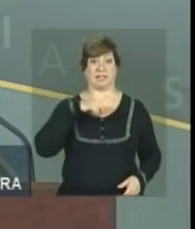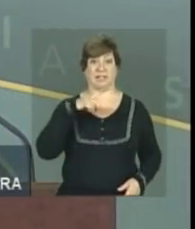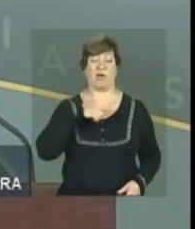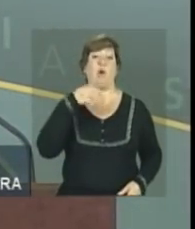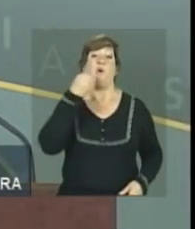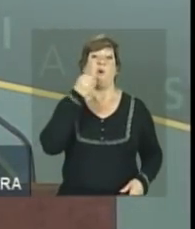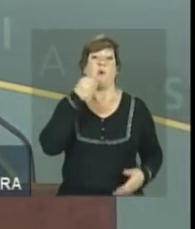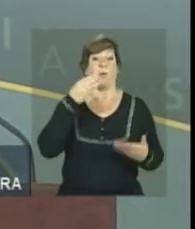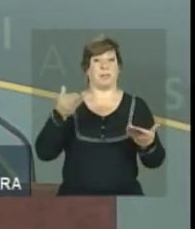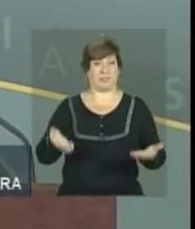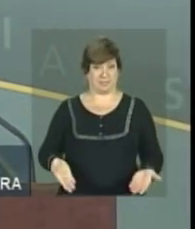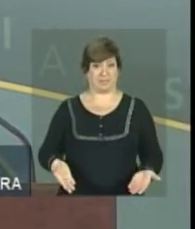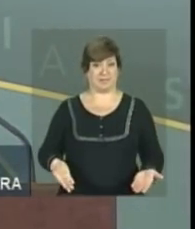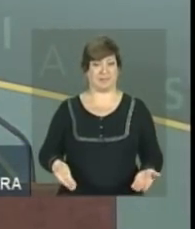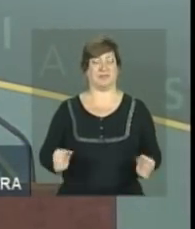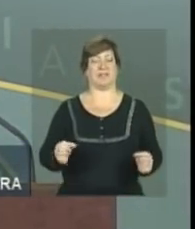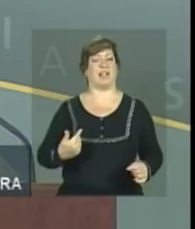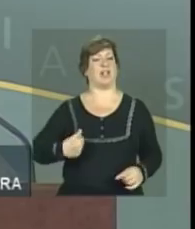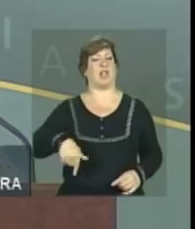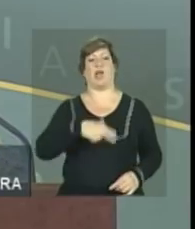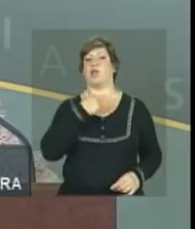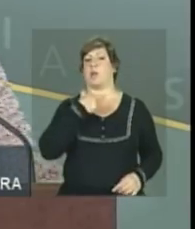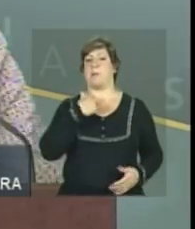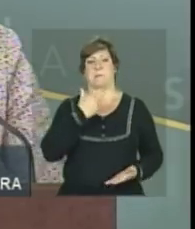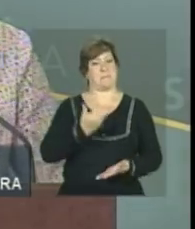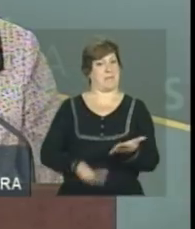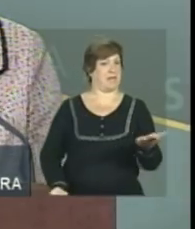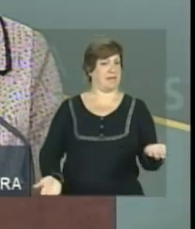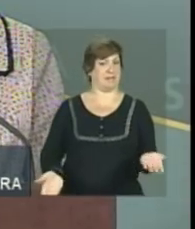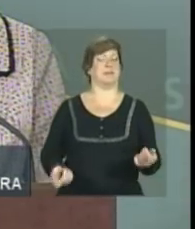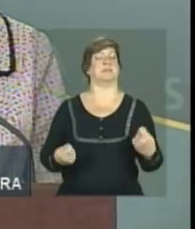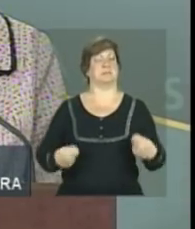essa oportunidade, a gente não pode abrir mão dela.